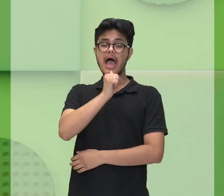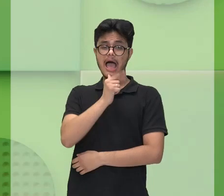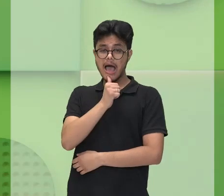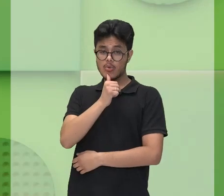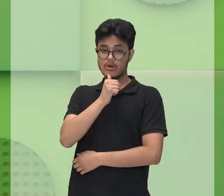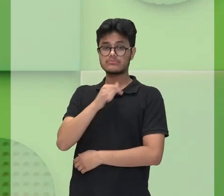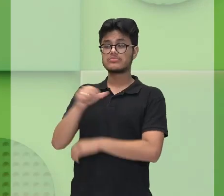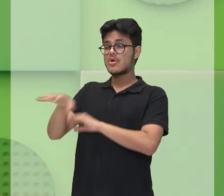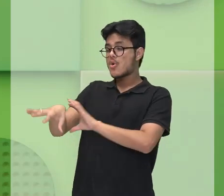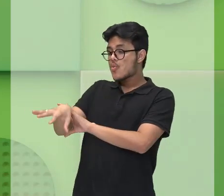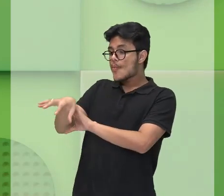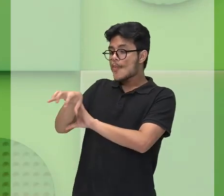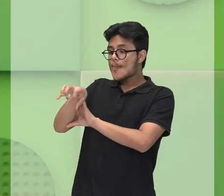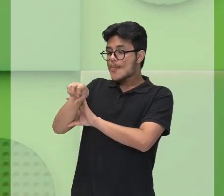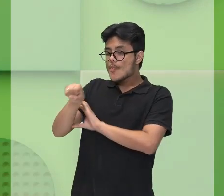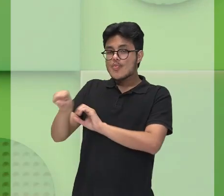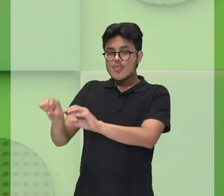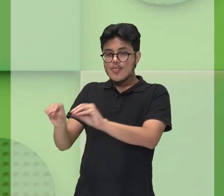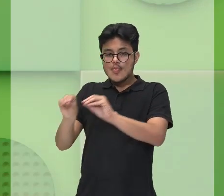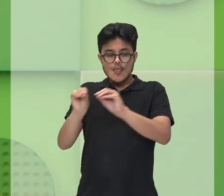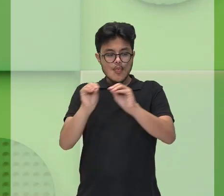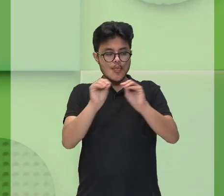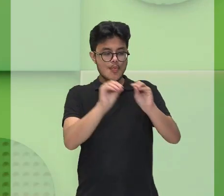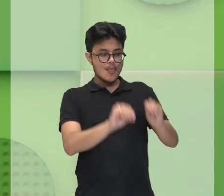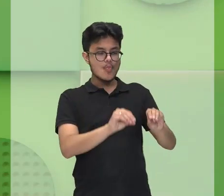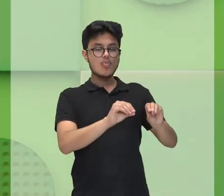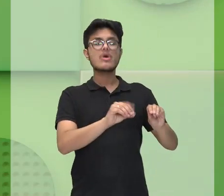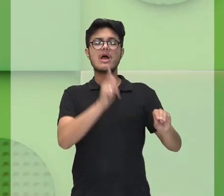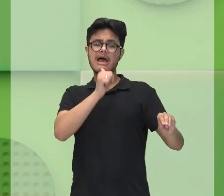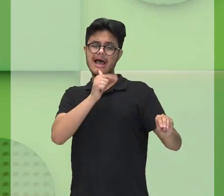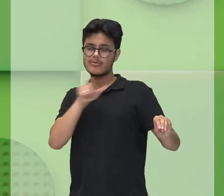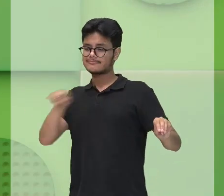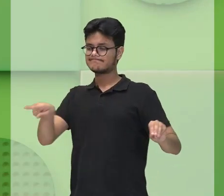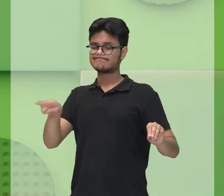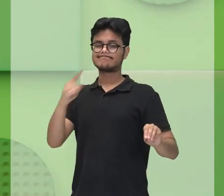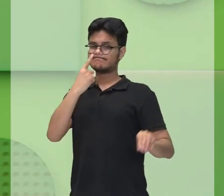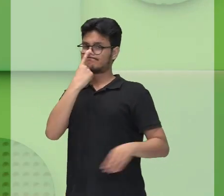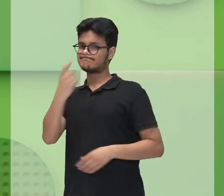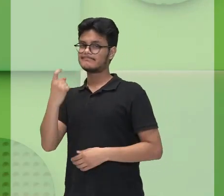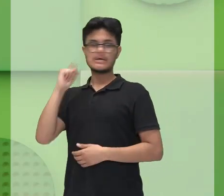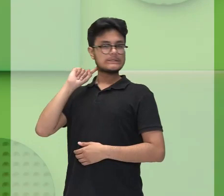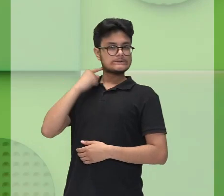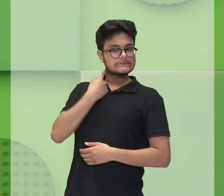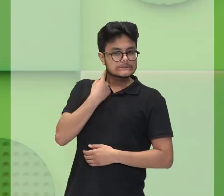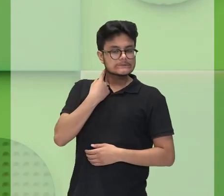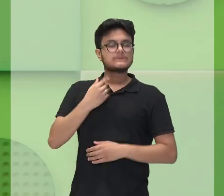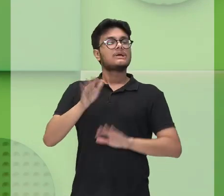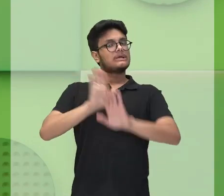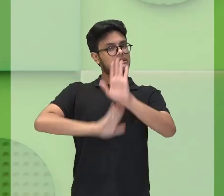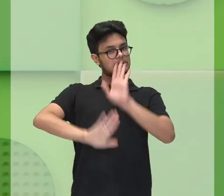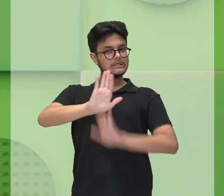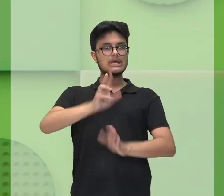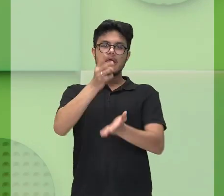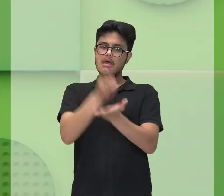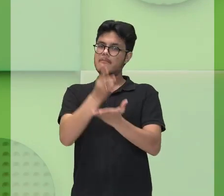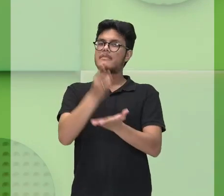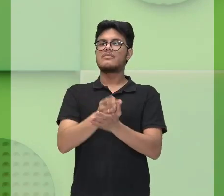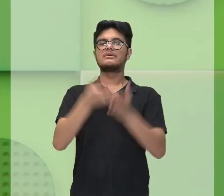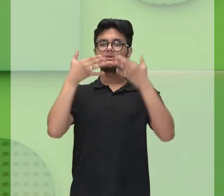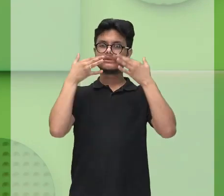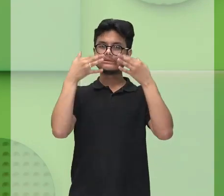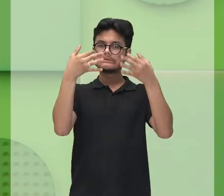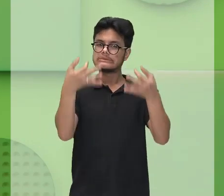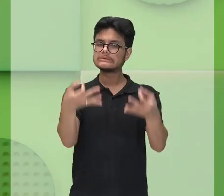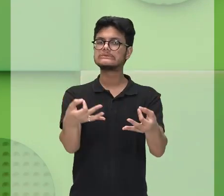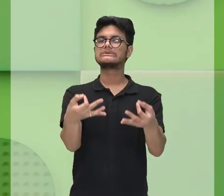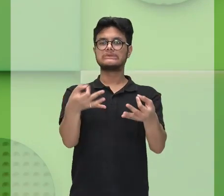dessa água é diretamente feito nesses ambientes aquáticos. E aí o cuidado deve ser redobrado, deve